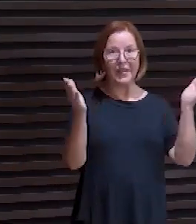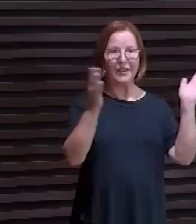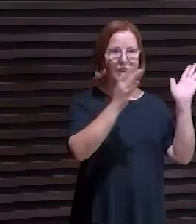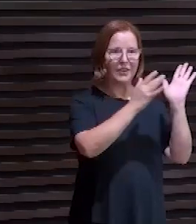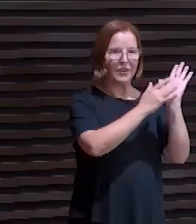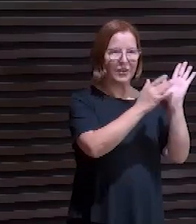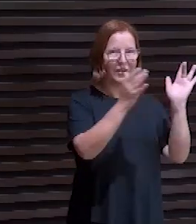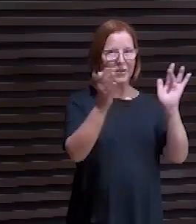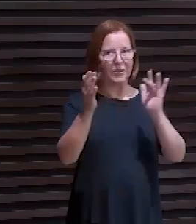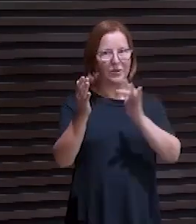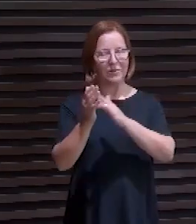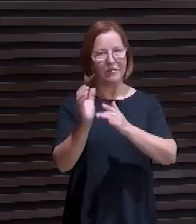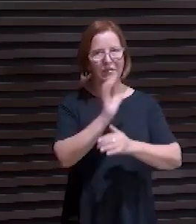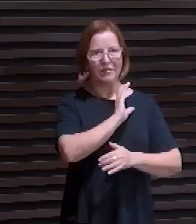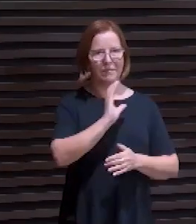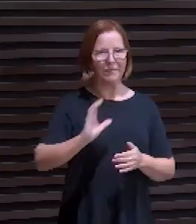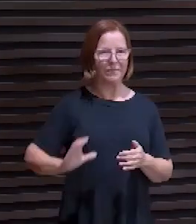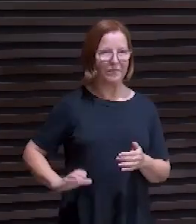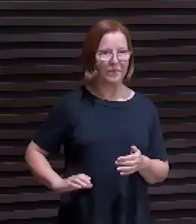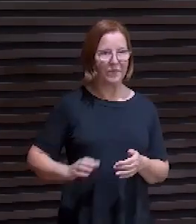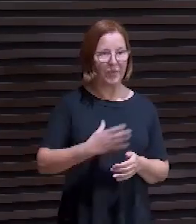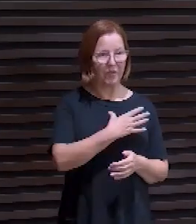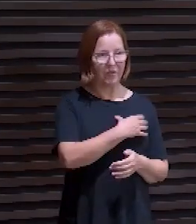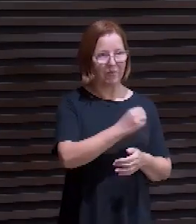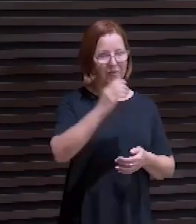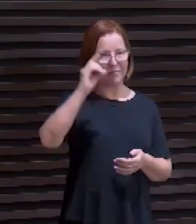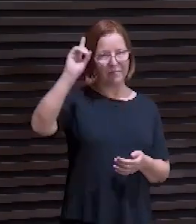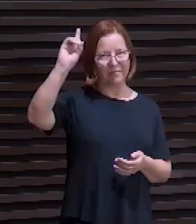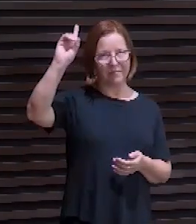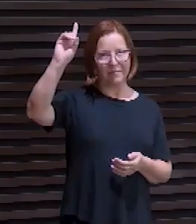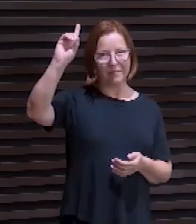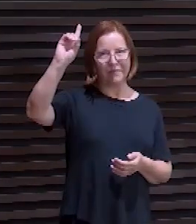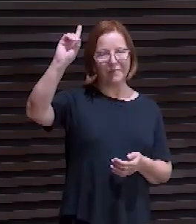Cristo, o Filho de Deus.